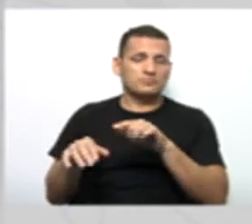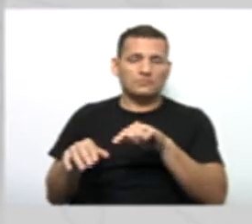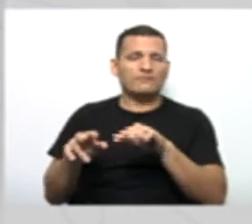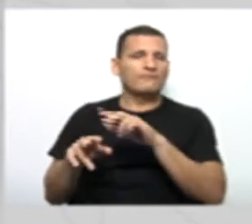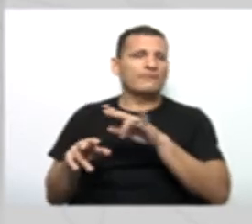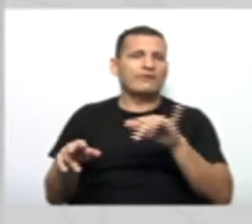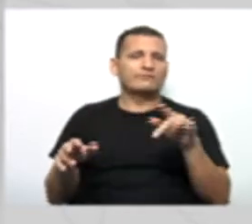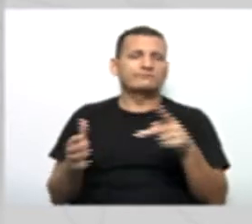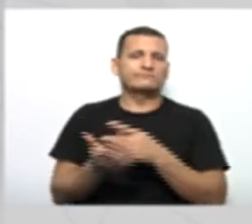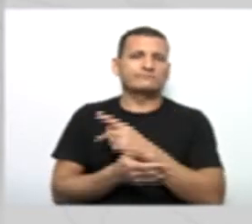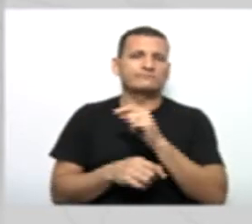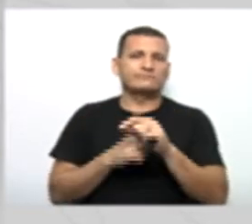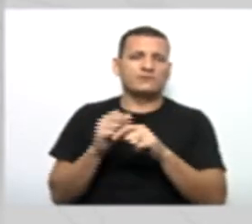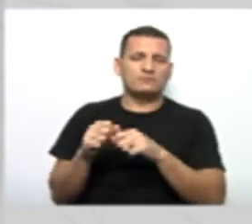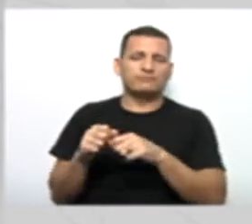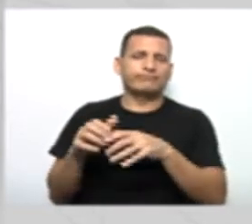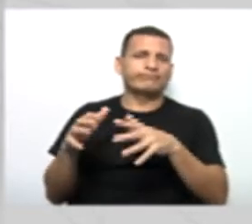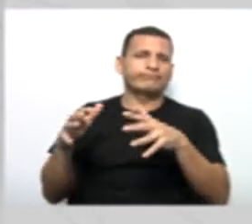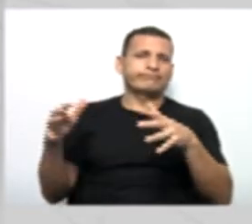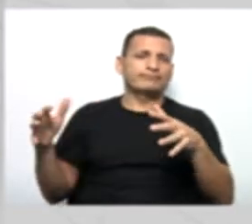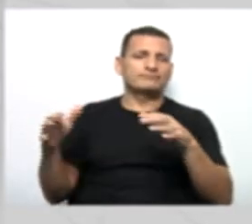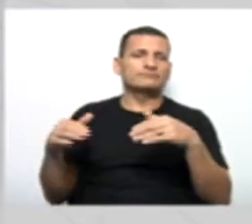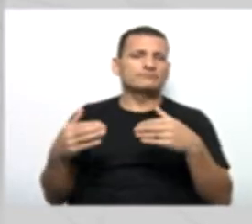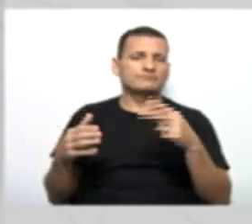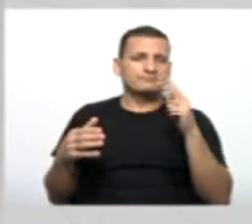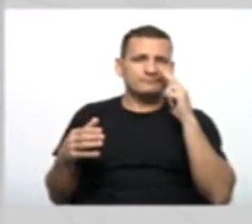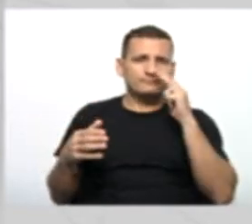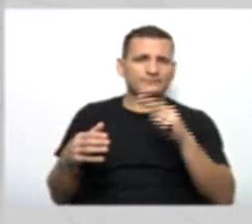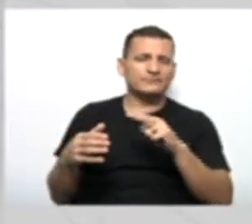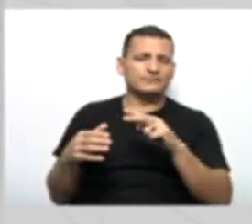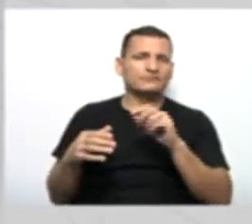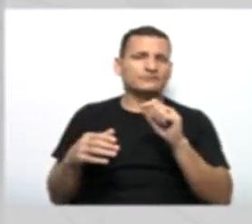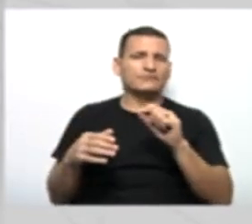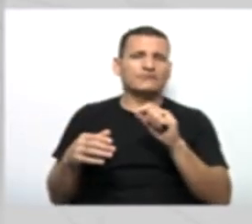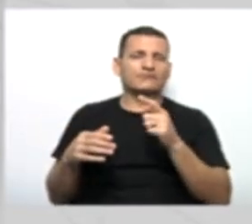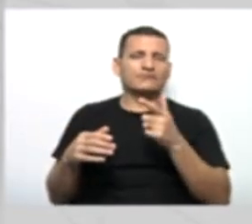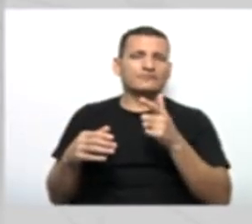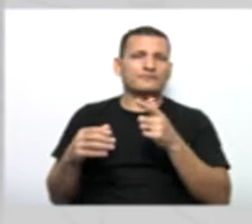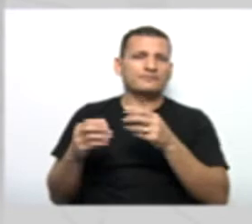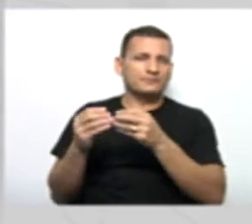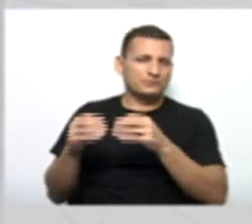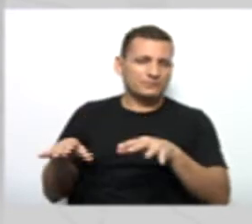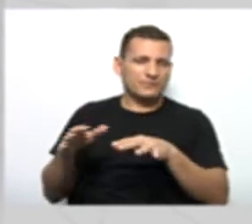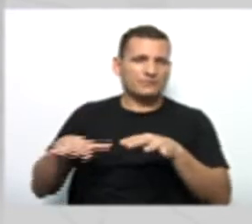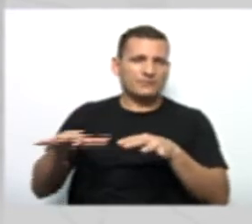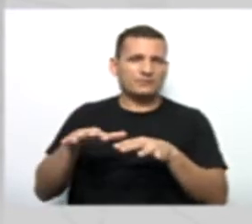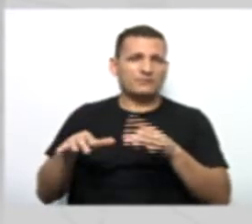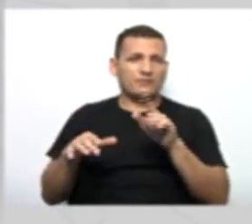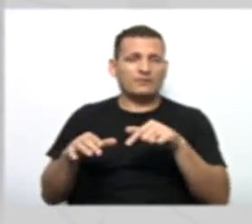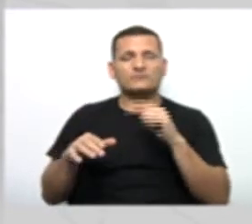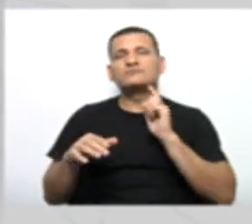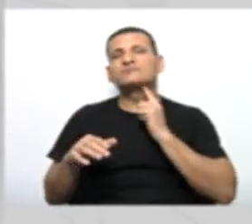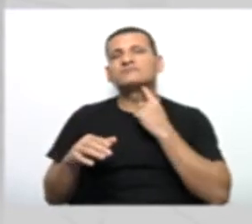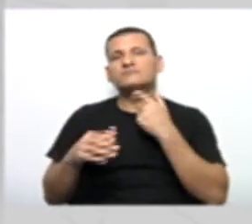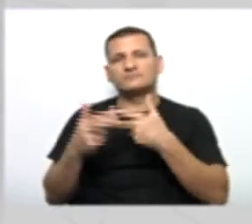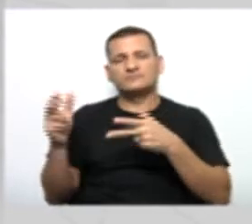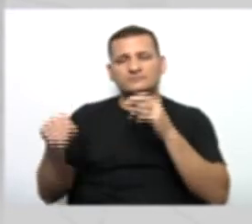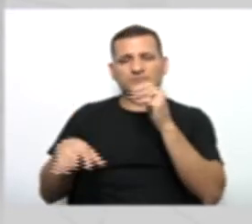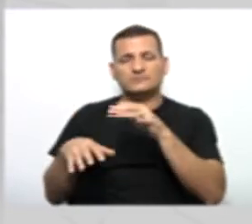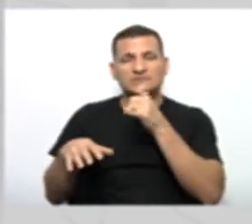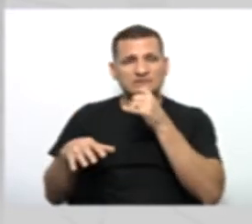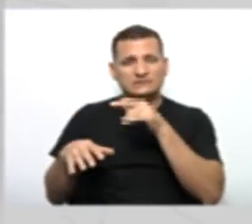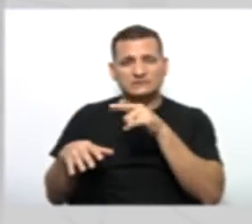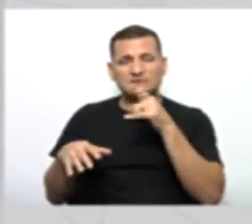vimos que uma das variáveis para a degradação ambiental é o tipo de poluente. Quanto mais esse poluente leva para se decompor no meio